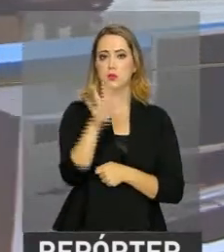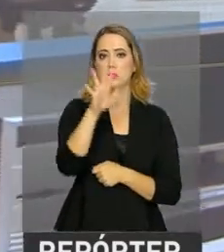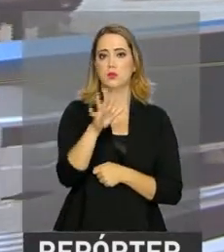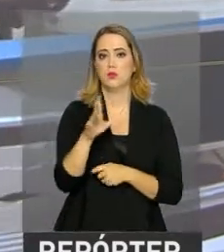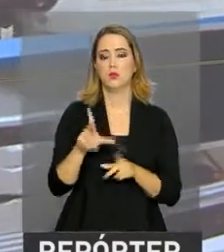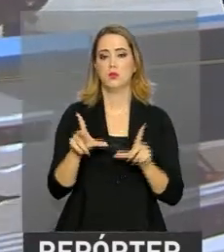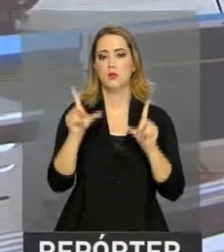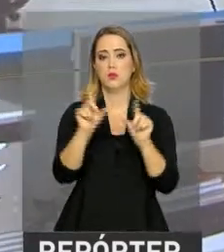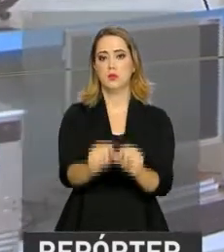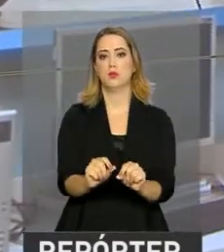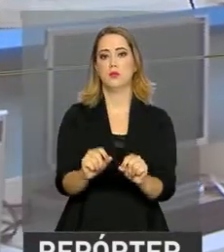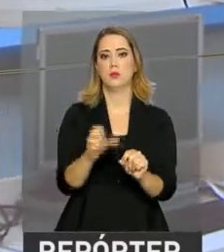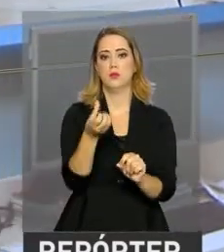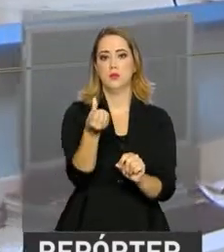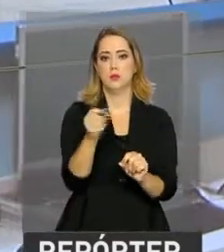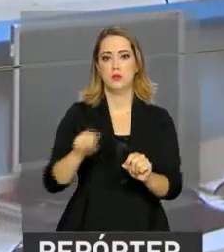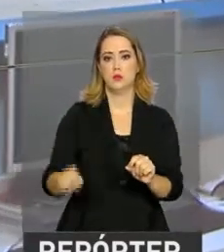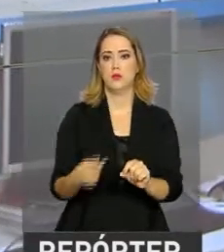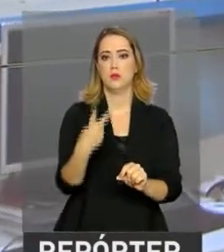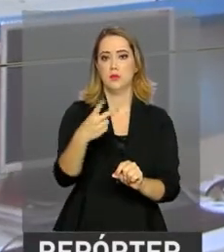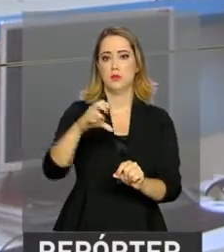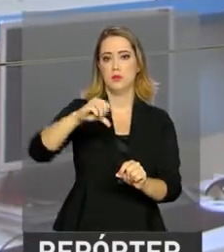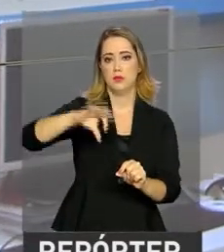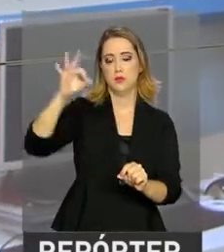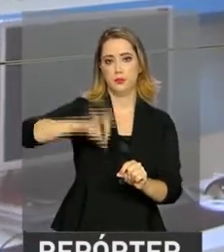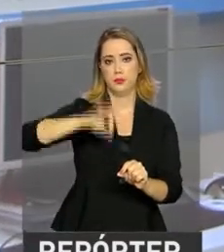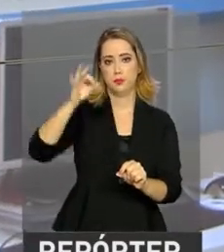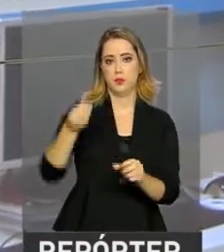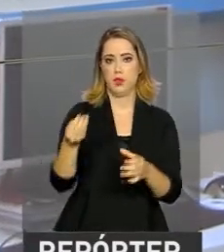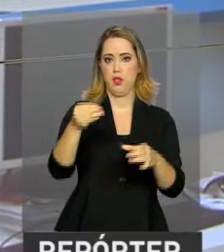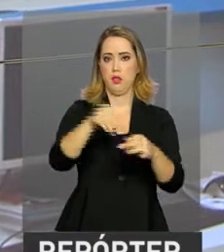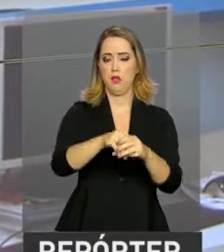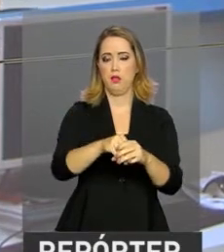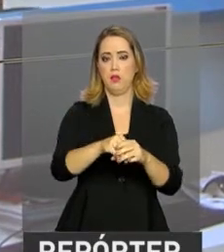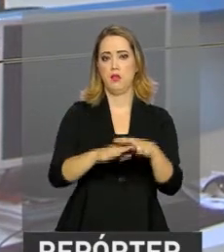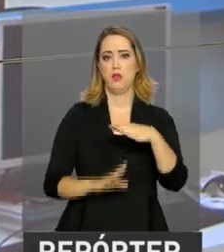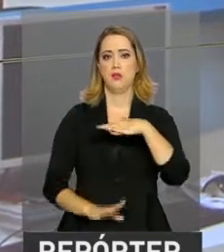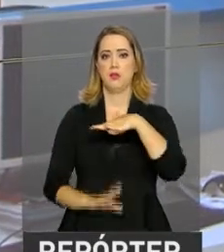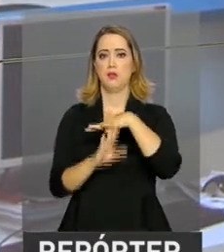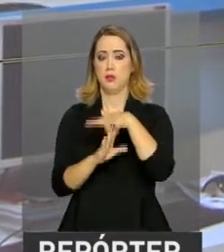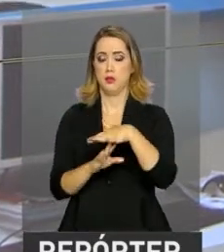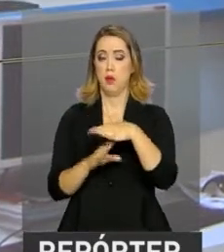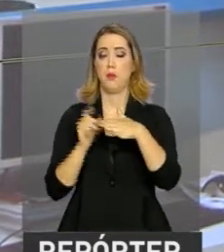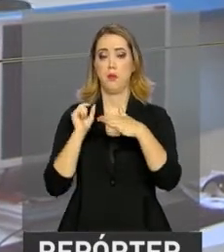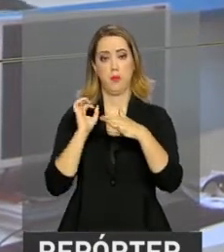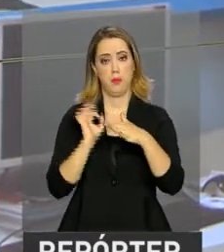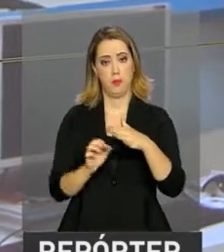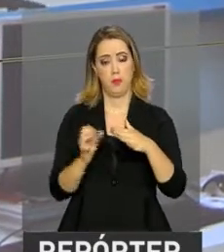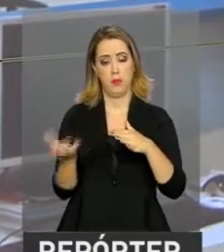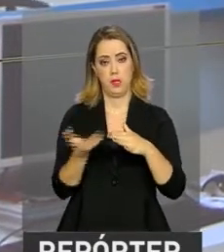em 6,29%, dentro da meta estabelecida pelo governo. As